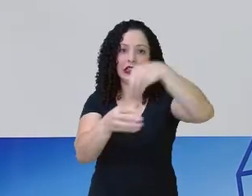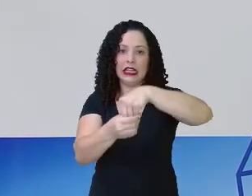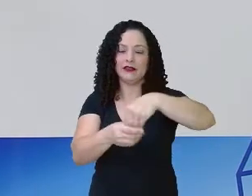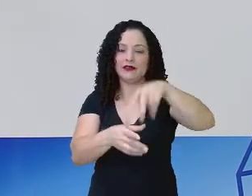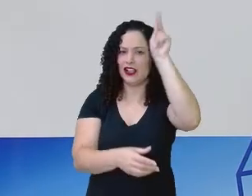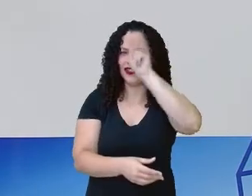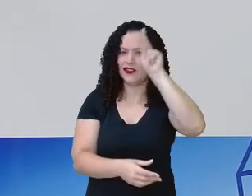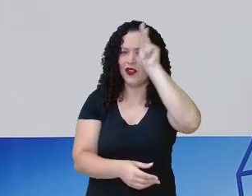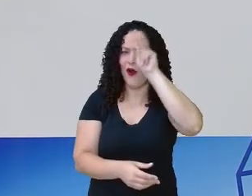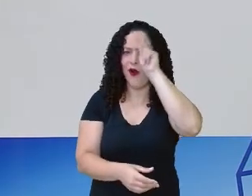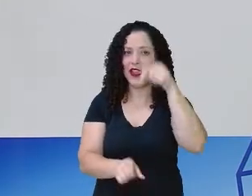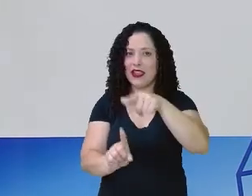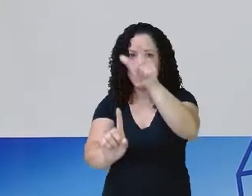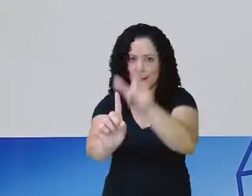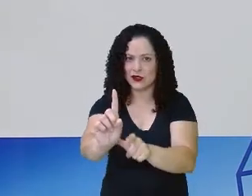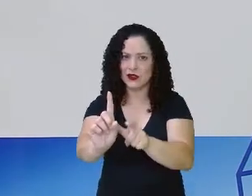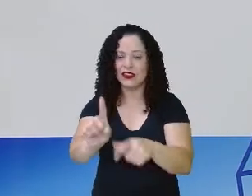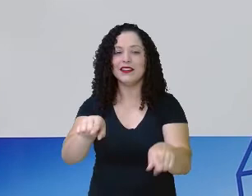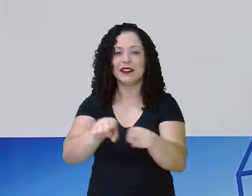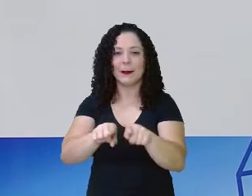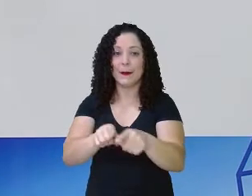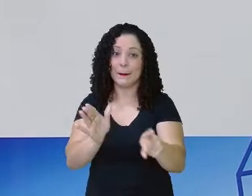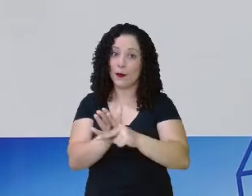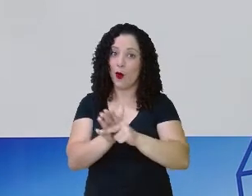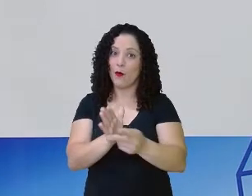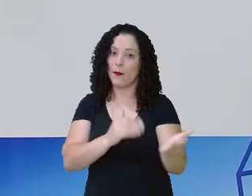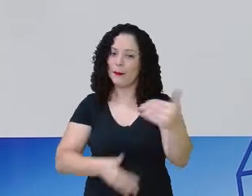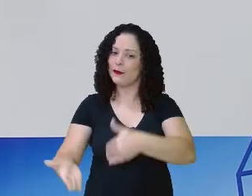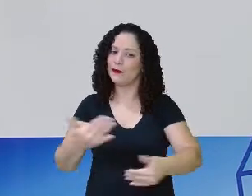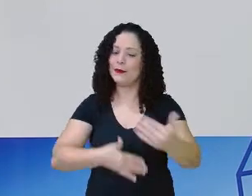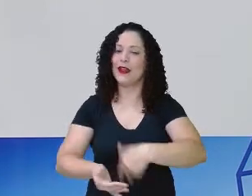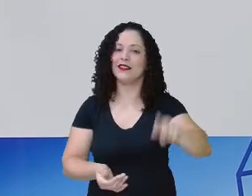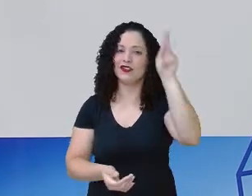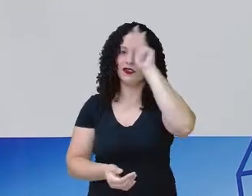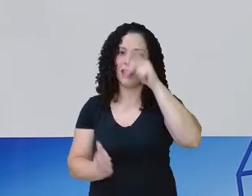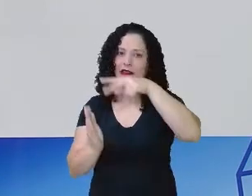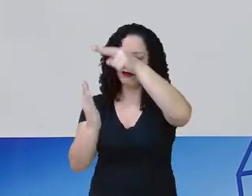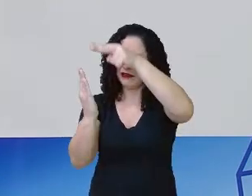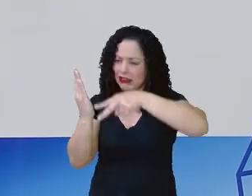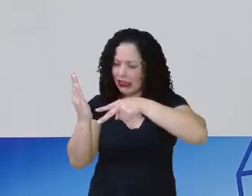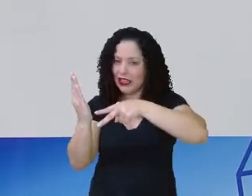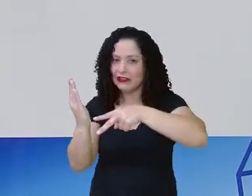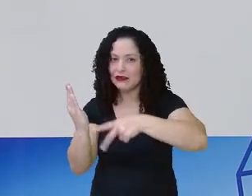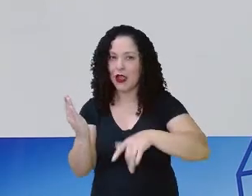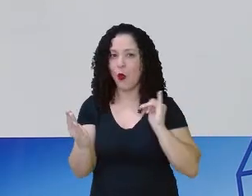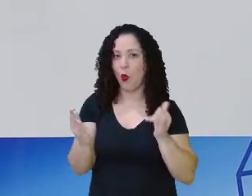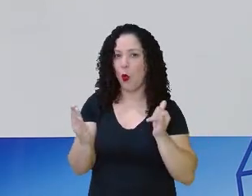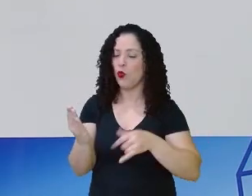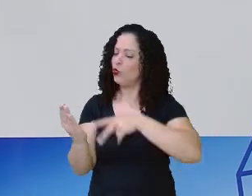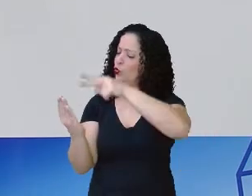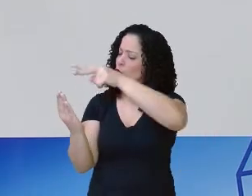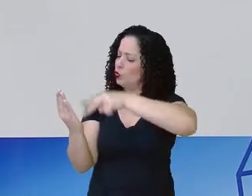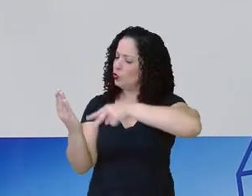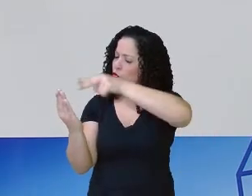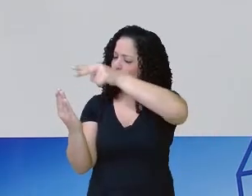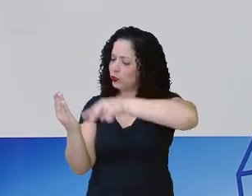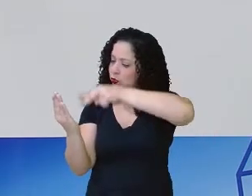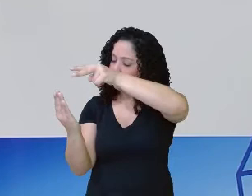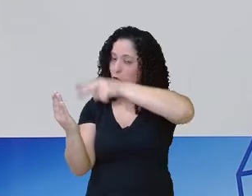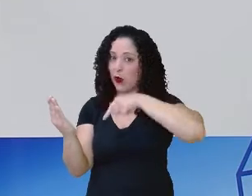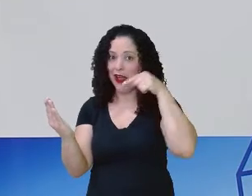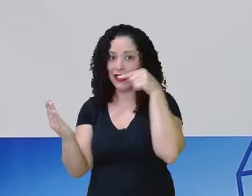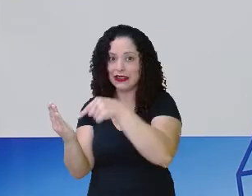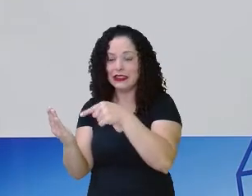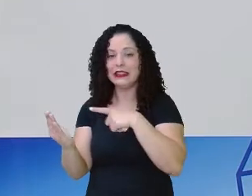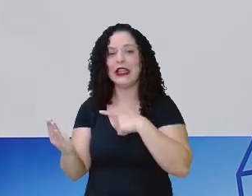na narrativa, ele é uma personagem da história. Então, se você está lendo um conto e quem está ali te contando os fatos usa os